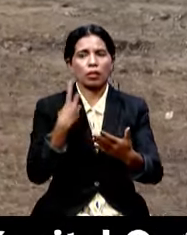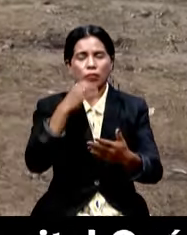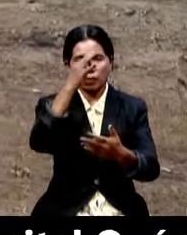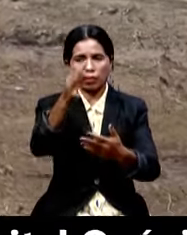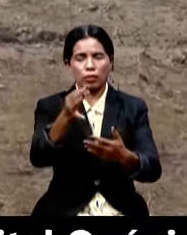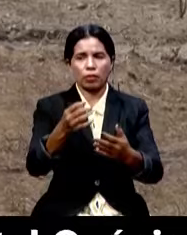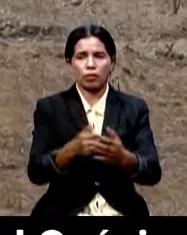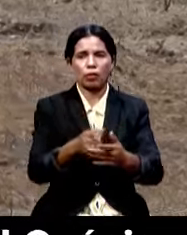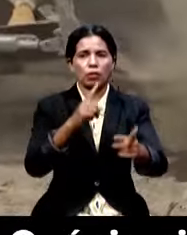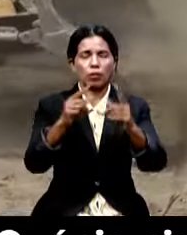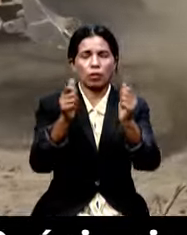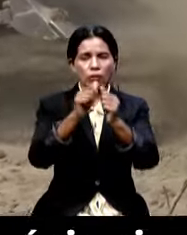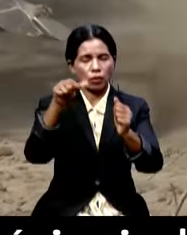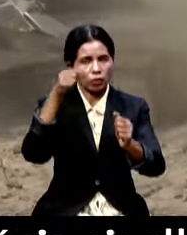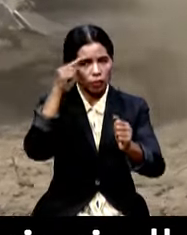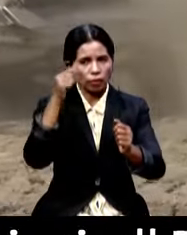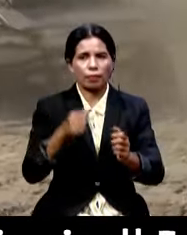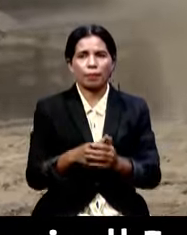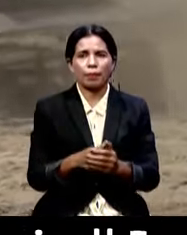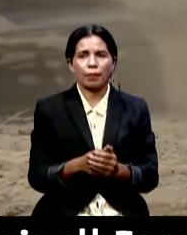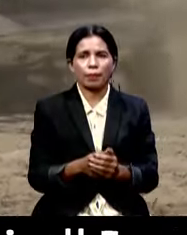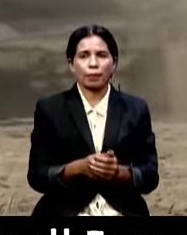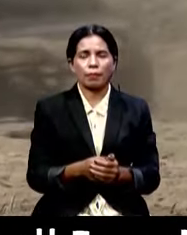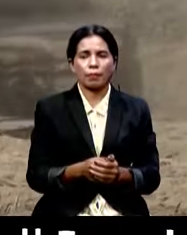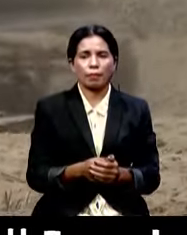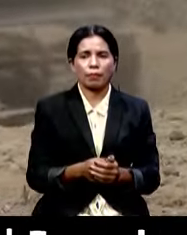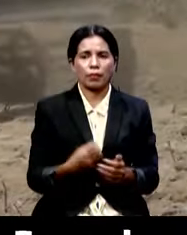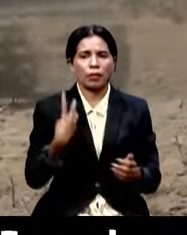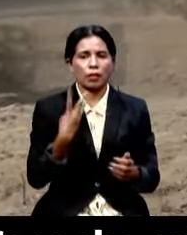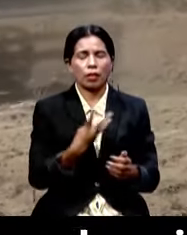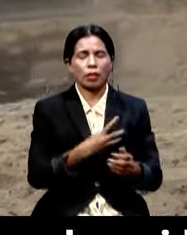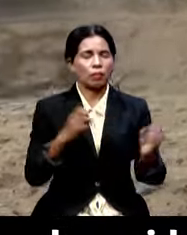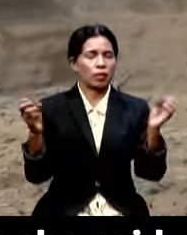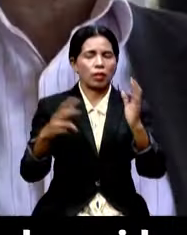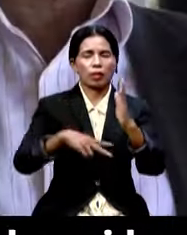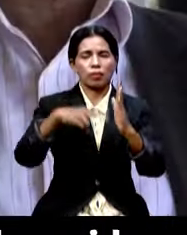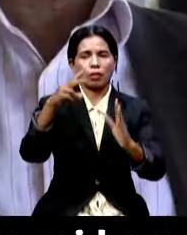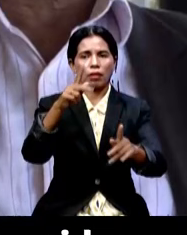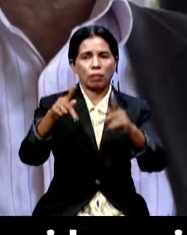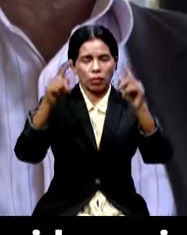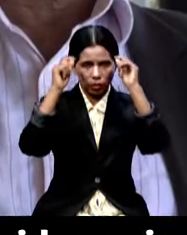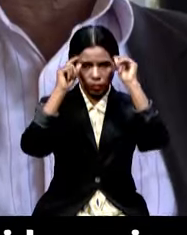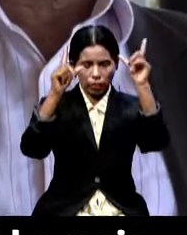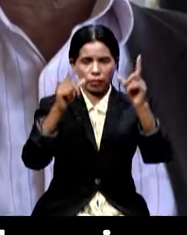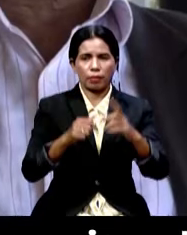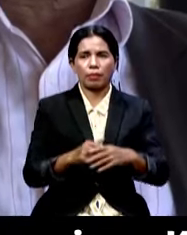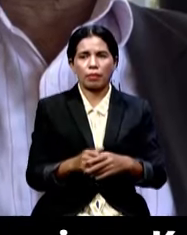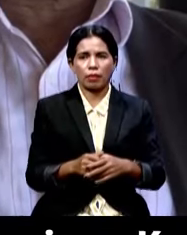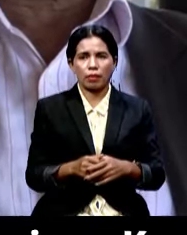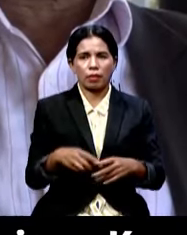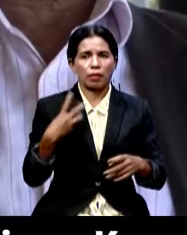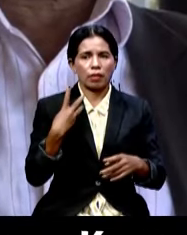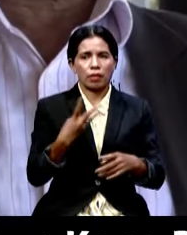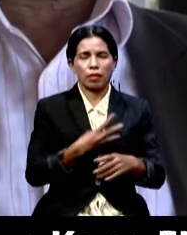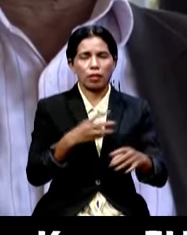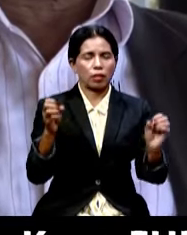imba kole ho governo anta prati amine la bale povo timor kari amine angkap la